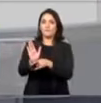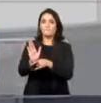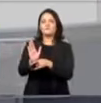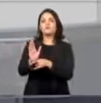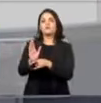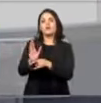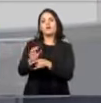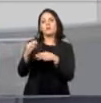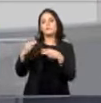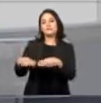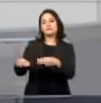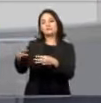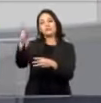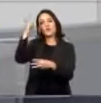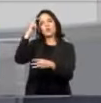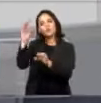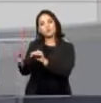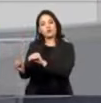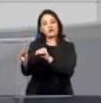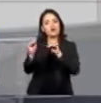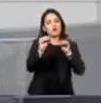Civil atende